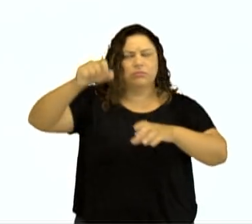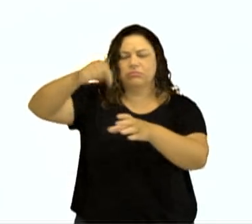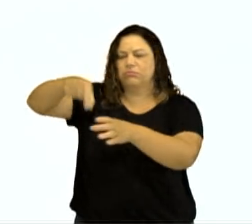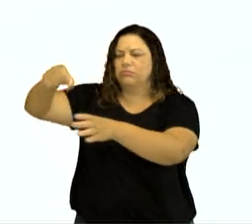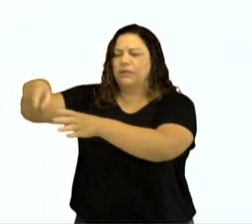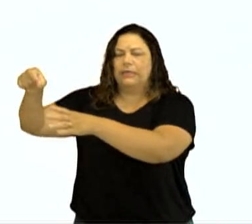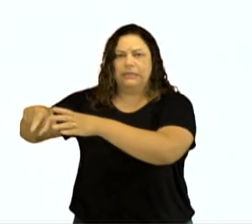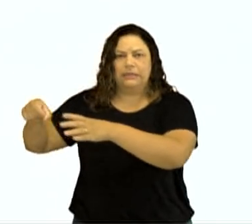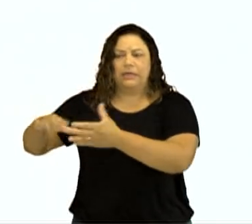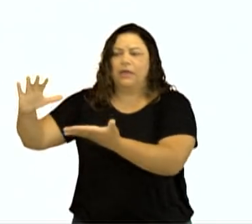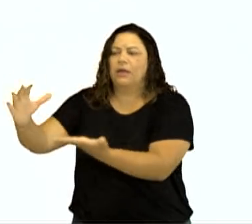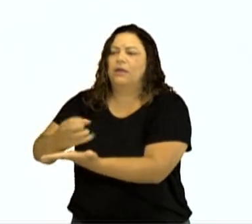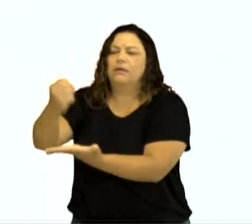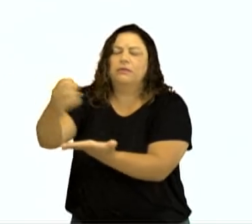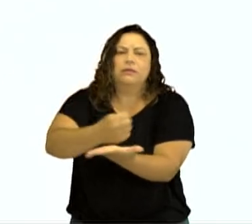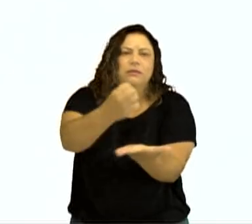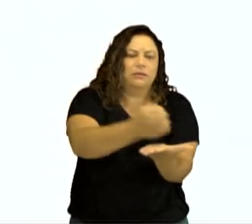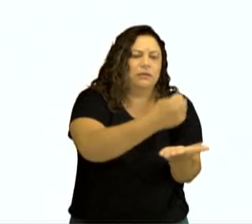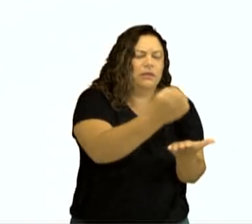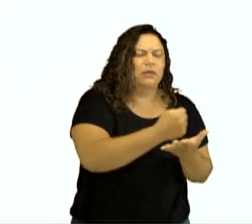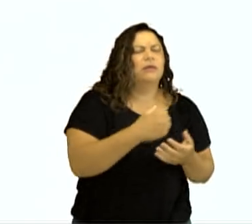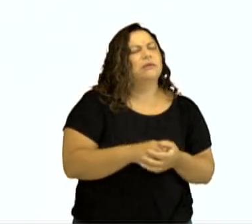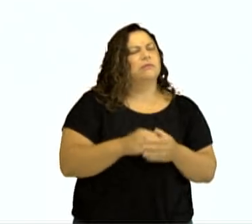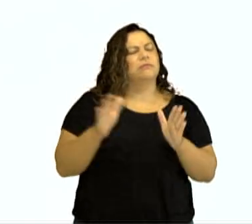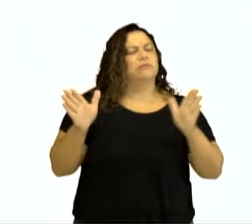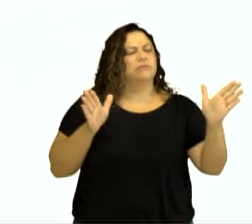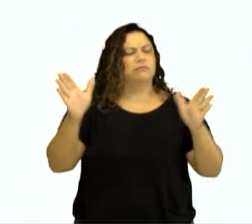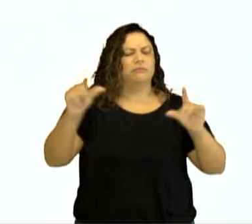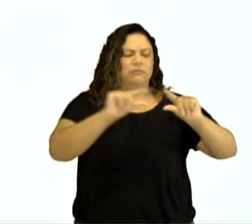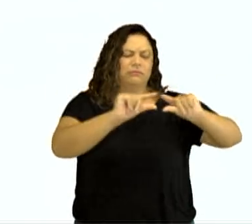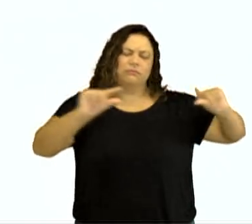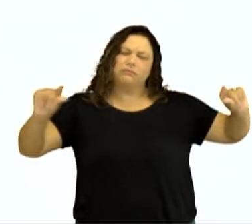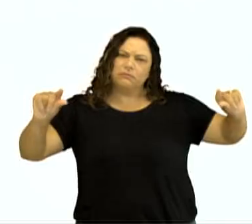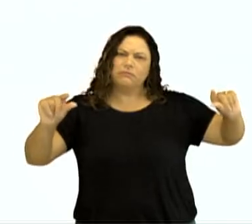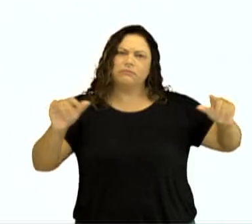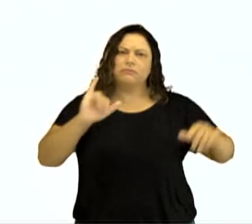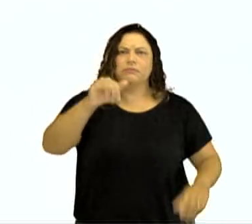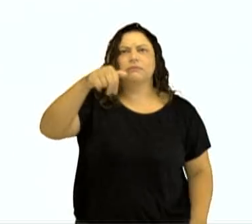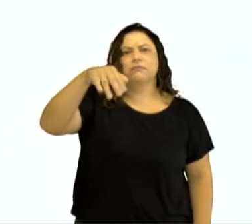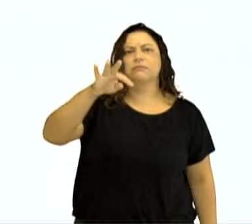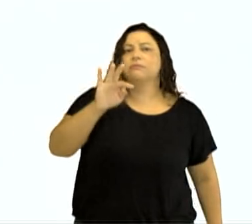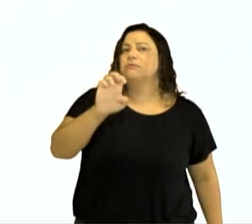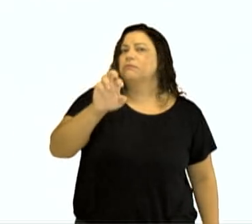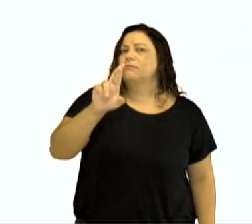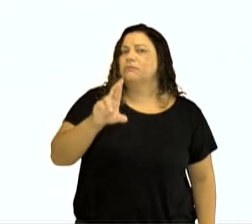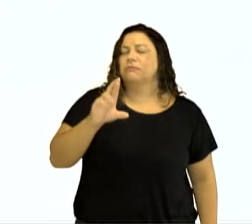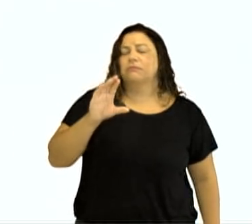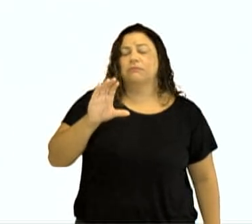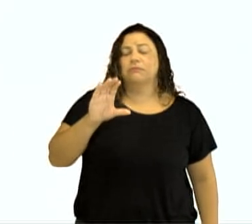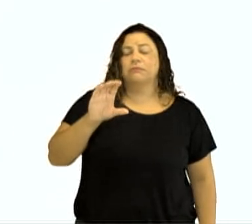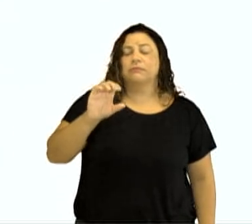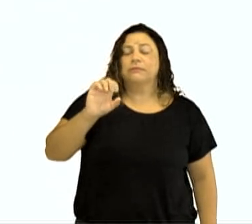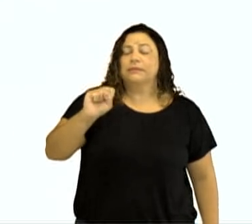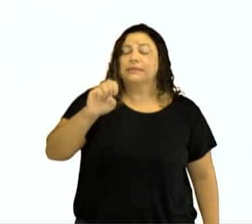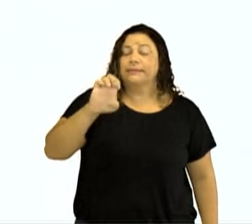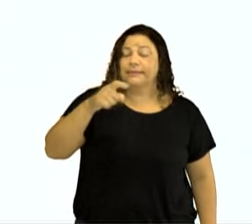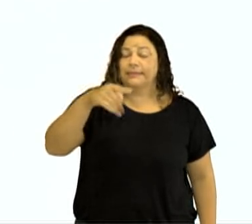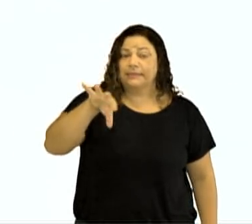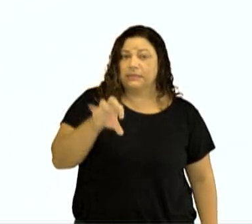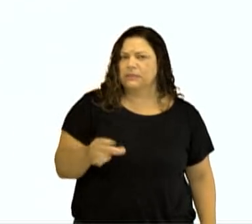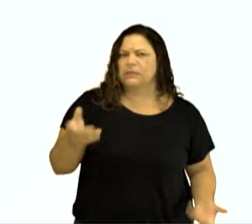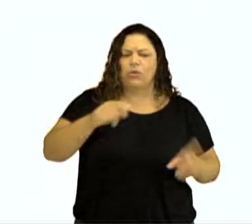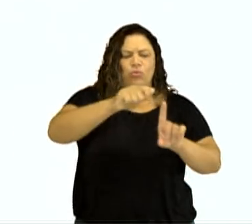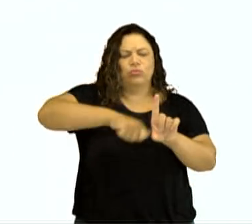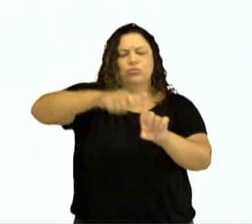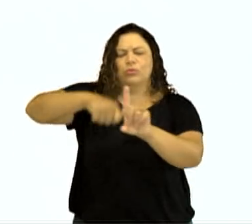uma interseção neste intervalo. Esse nosso gráfico mostra um intervalo de tempo, está mostrando os